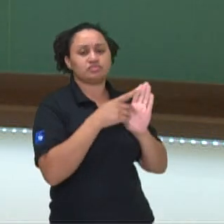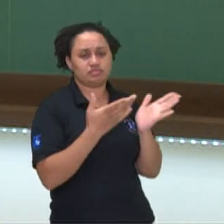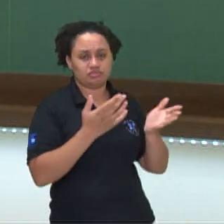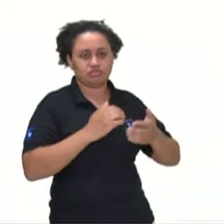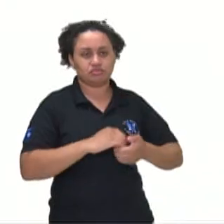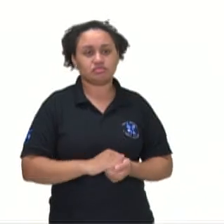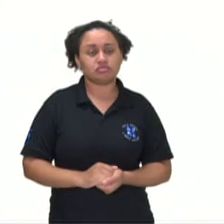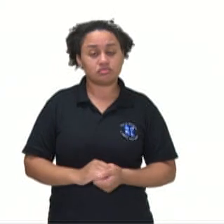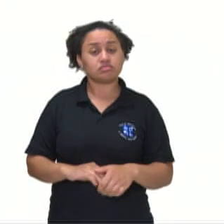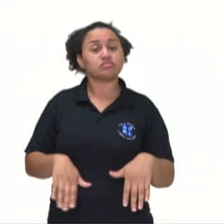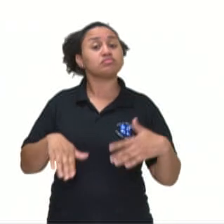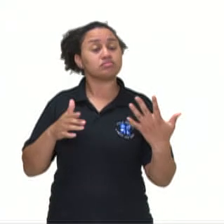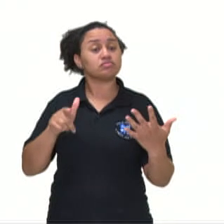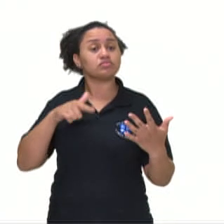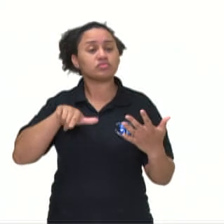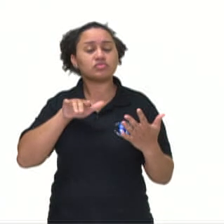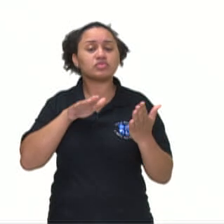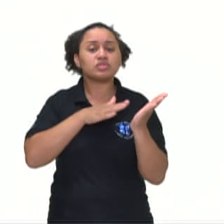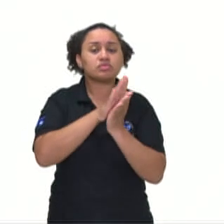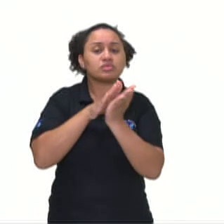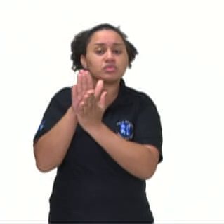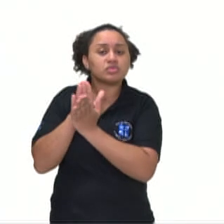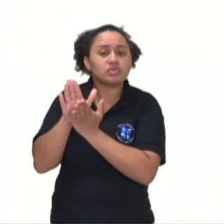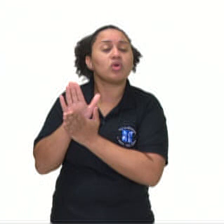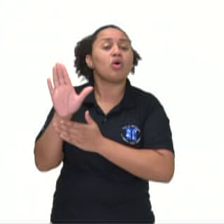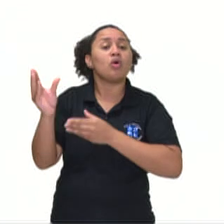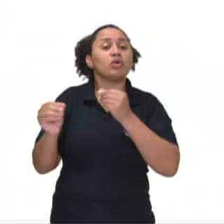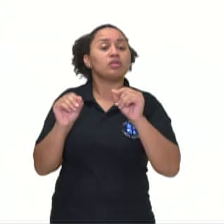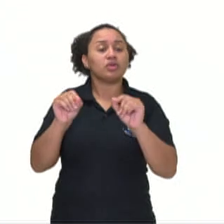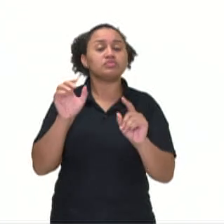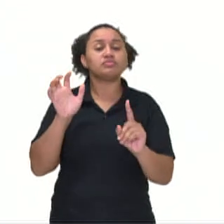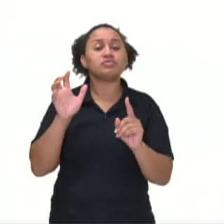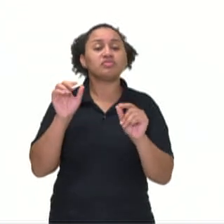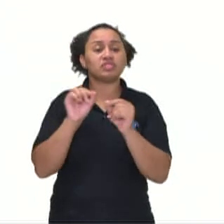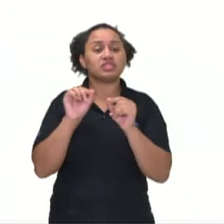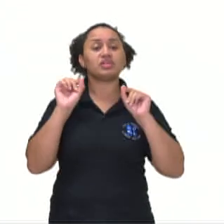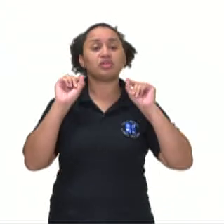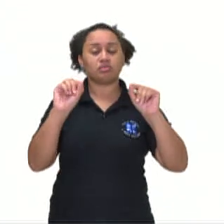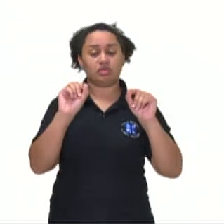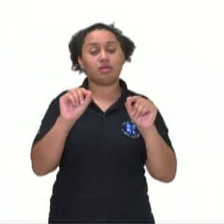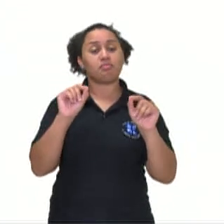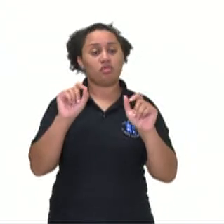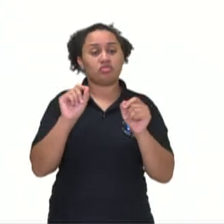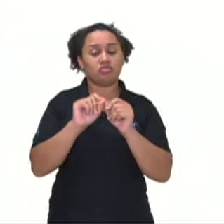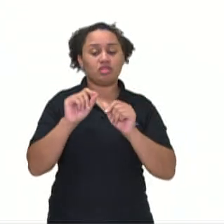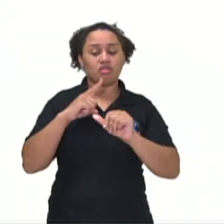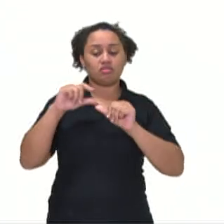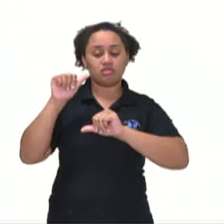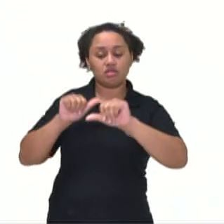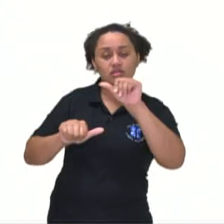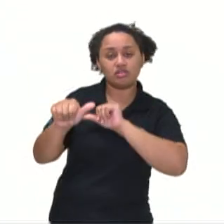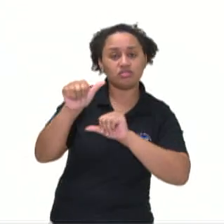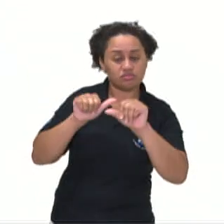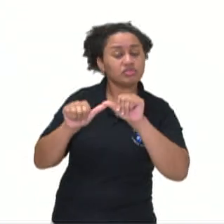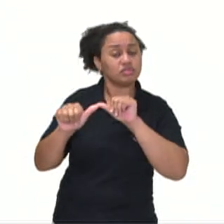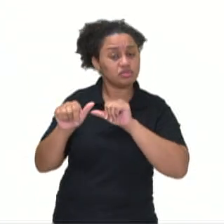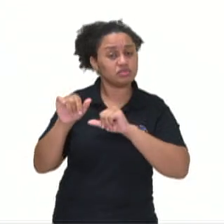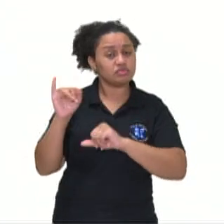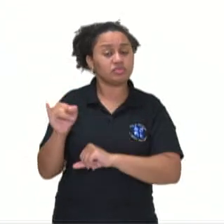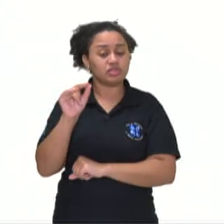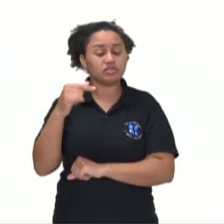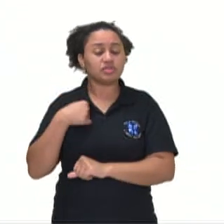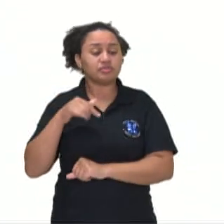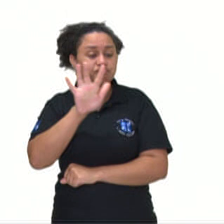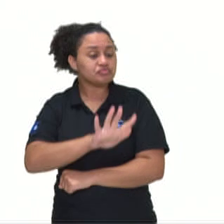E aí o consumo e esse consumismo, o que ele pode fazer? Ele pode promover transformações significativas